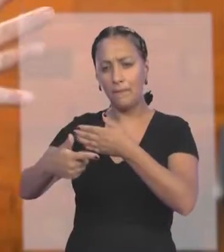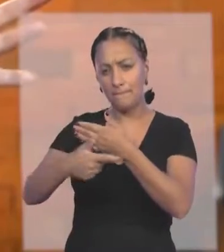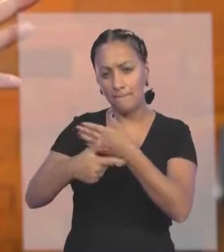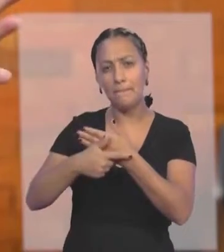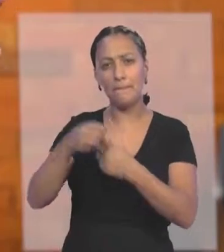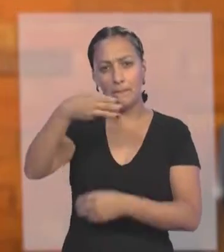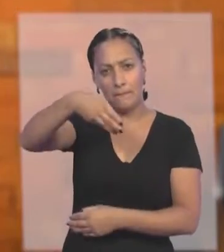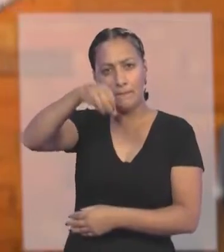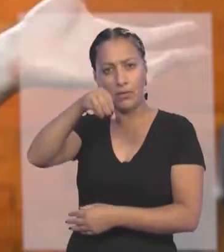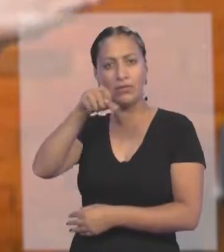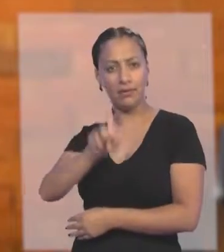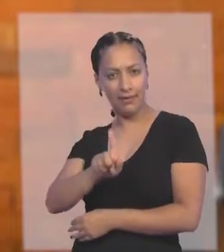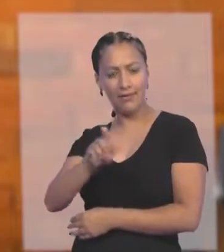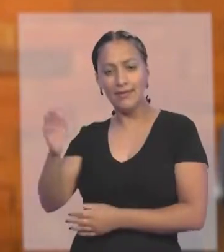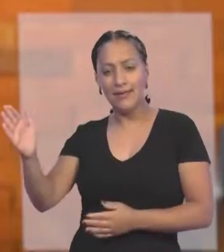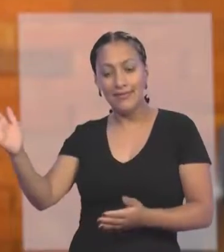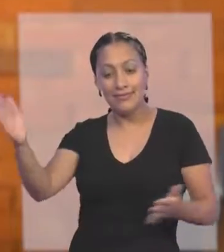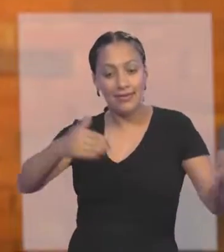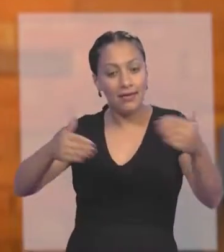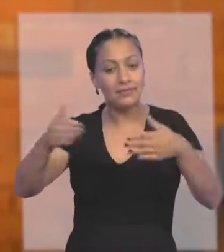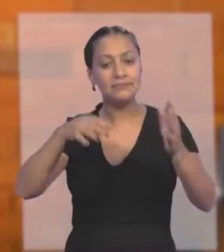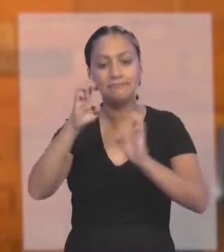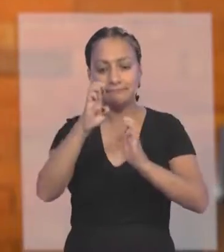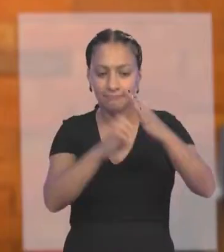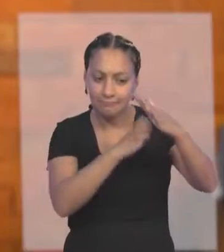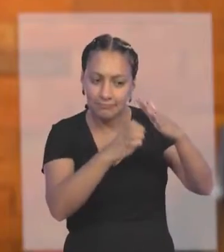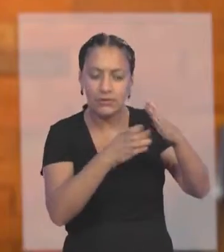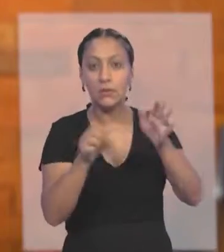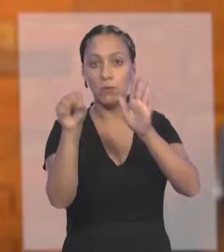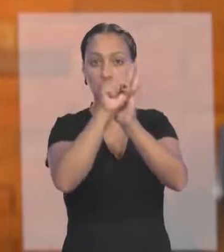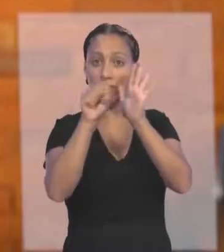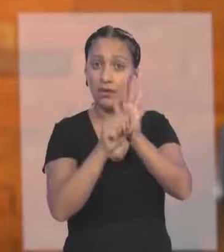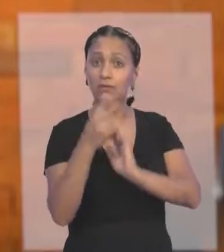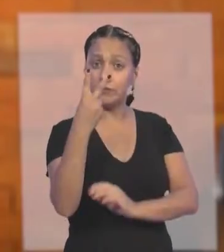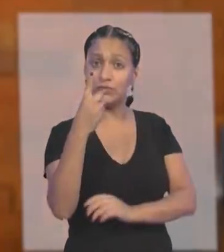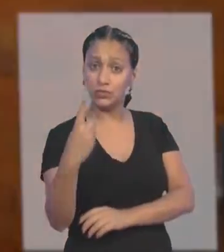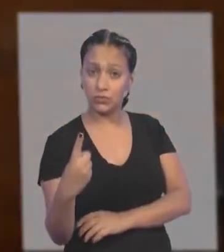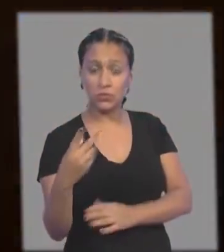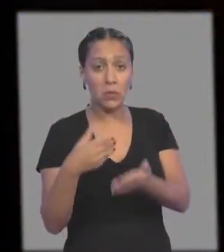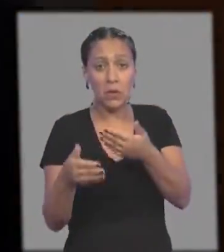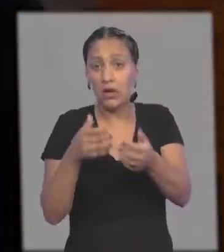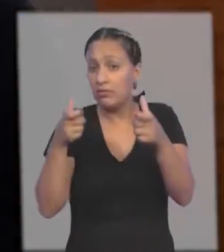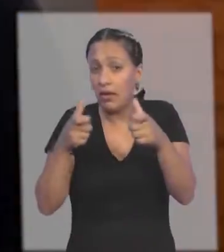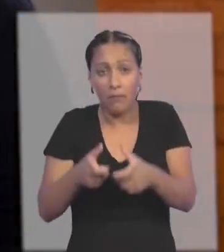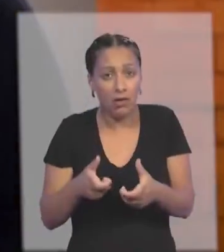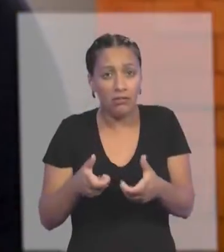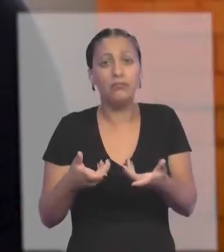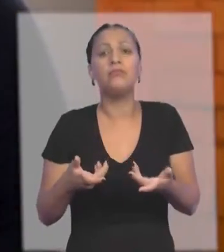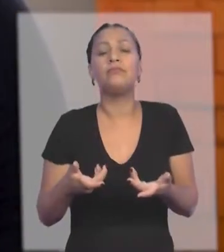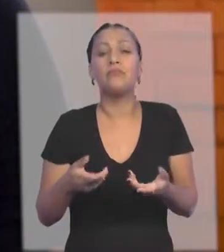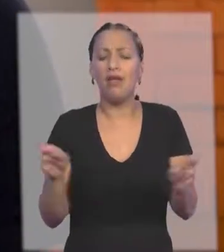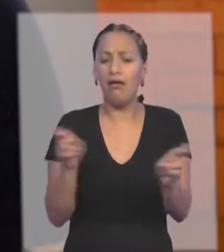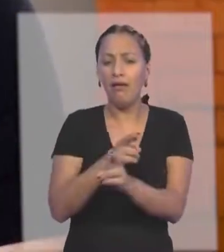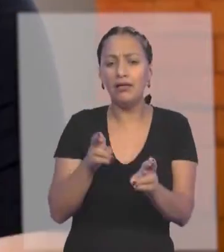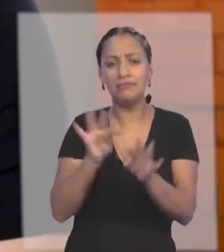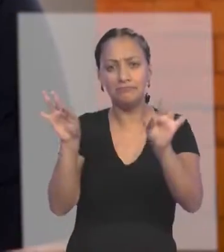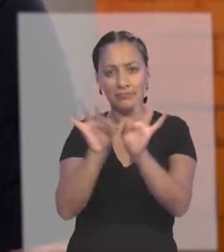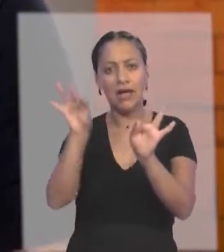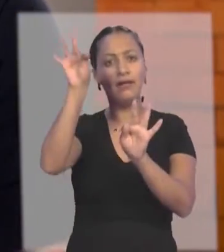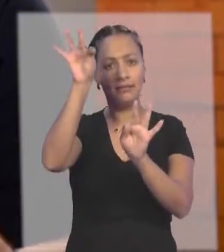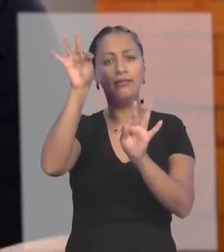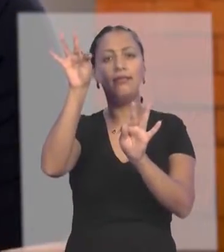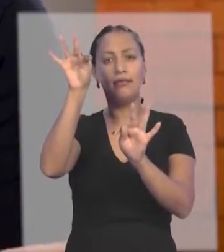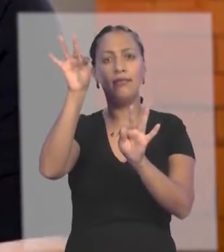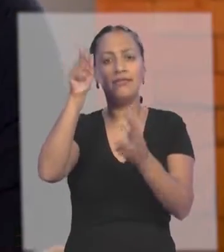Mog é trazer as empresas para o século 21, independente do tamanho delas. A nossa relação com o parque, na